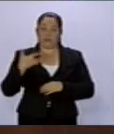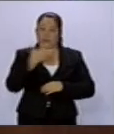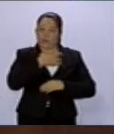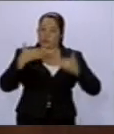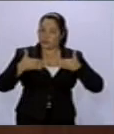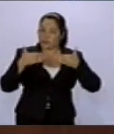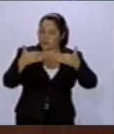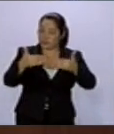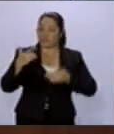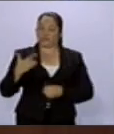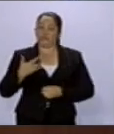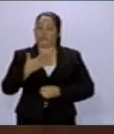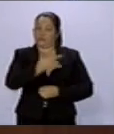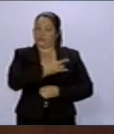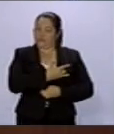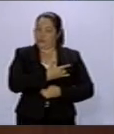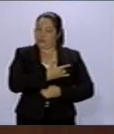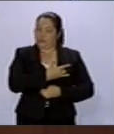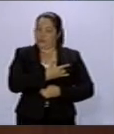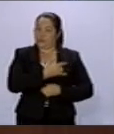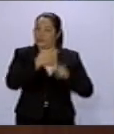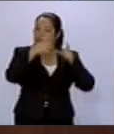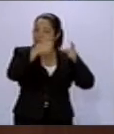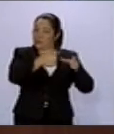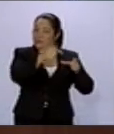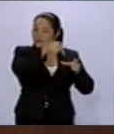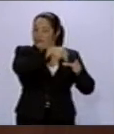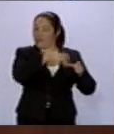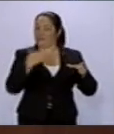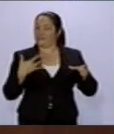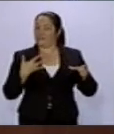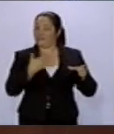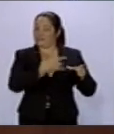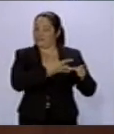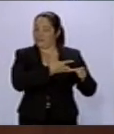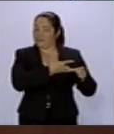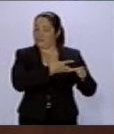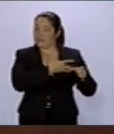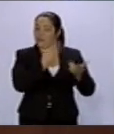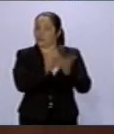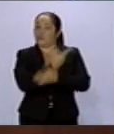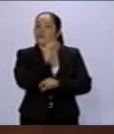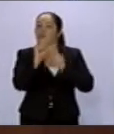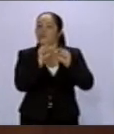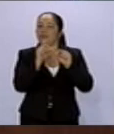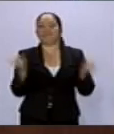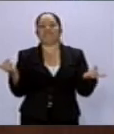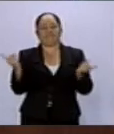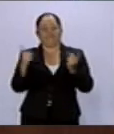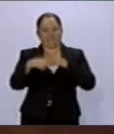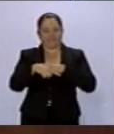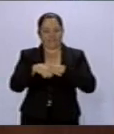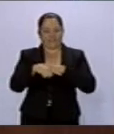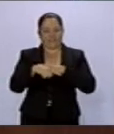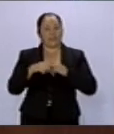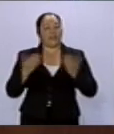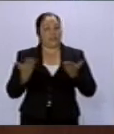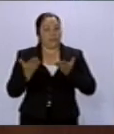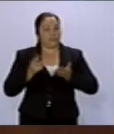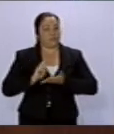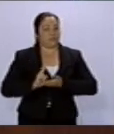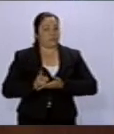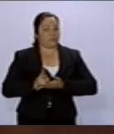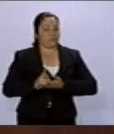Ministério da Saúde que no campo da Saúde se dá justamente o contrário vamos prosseguir